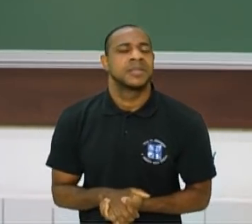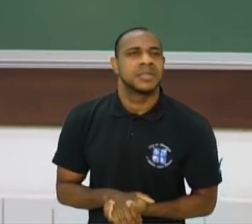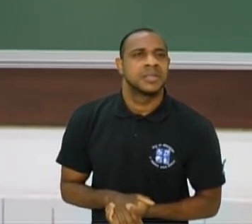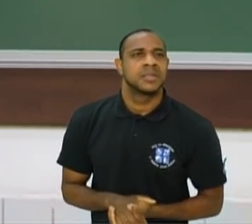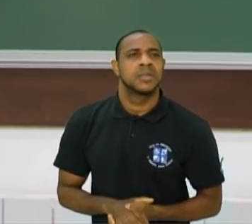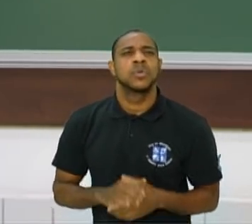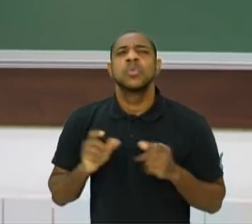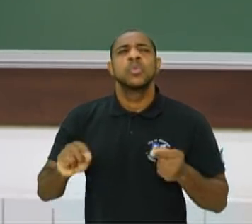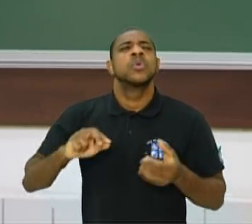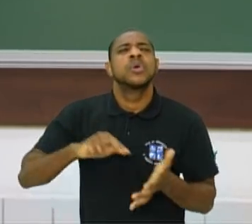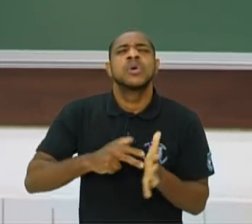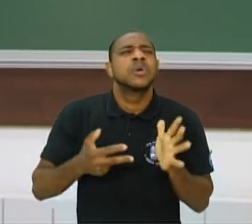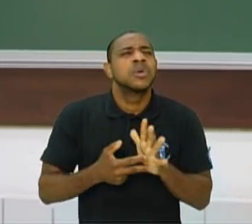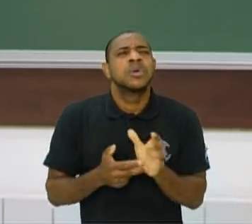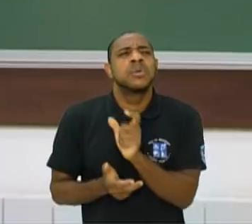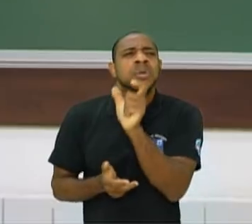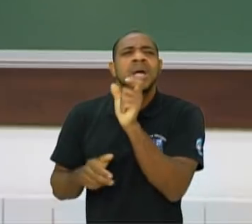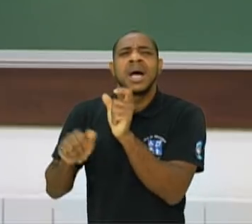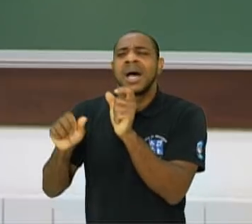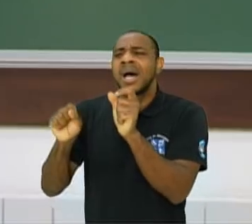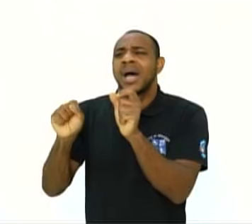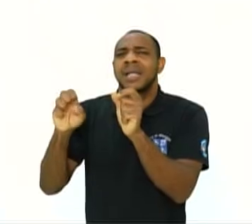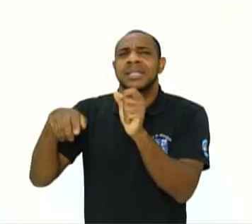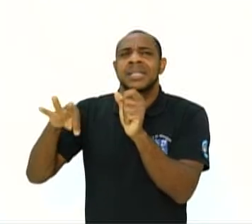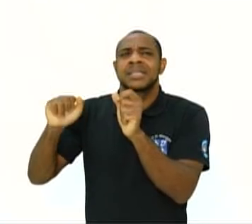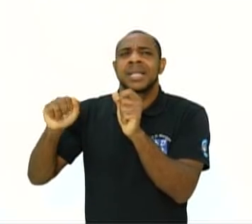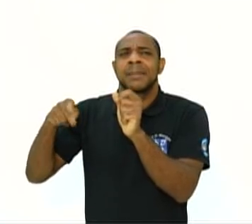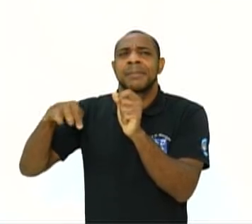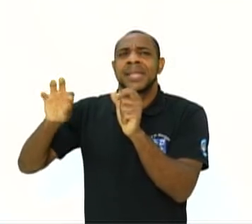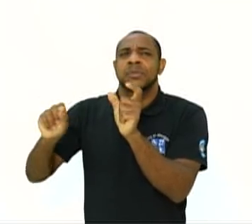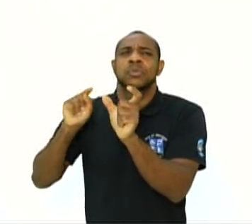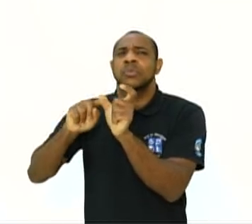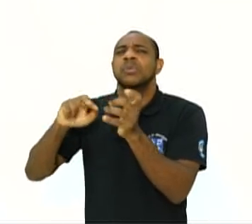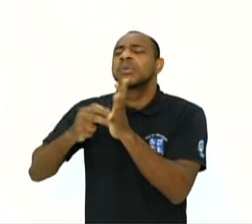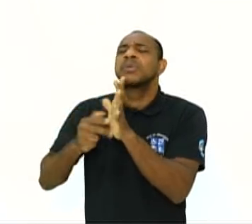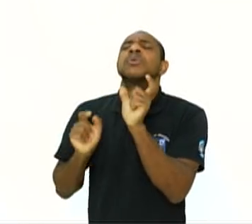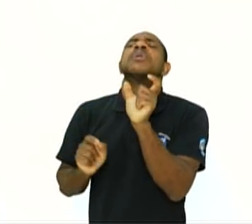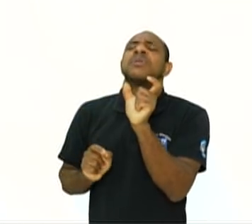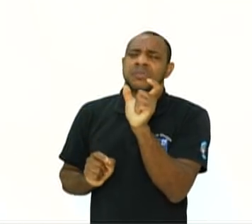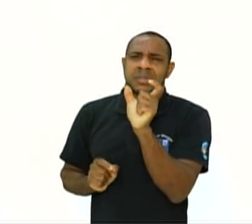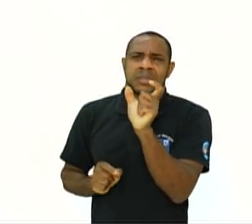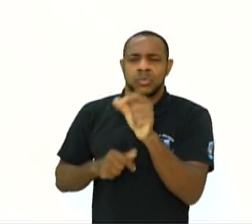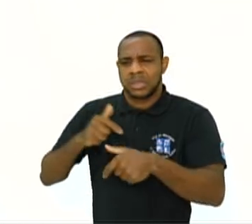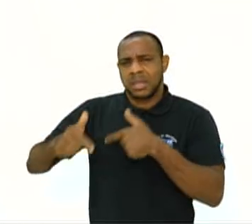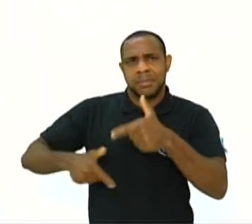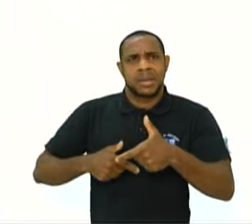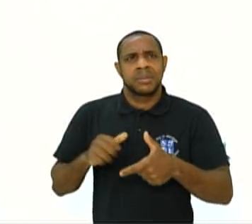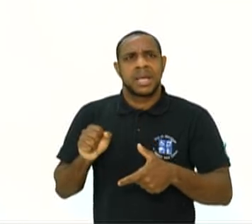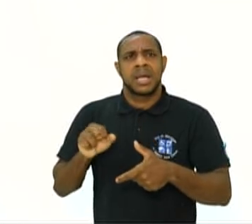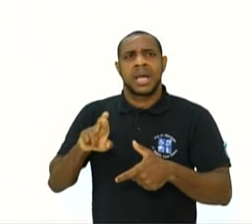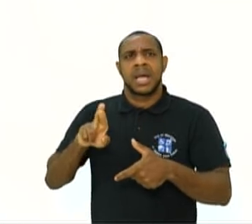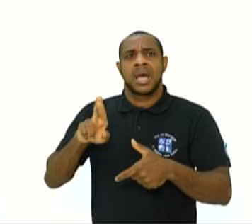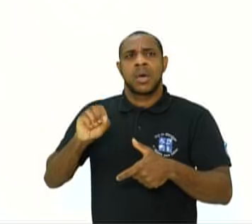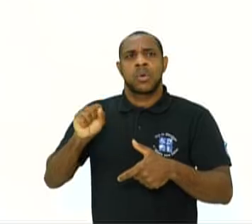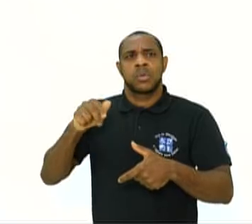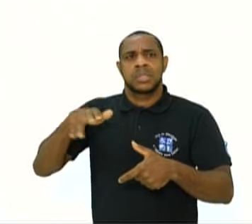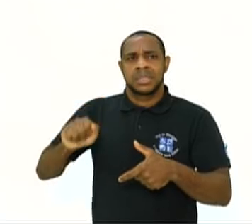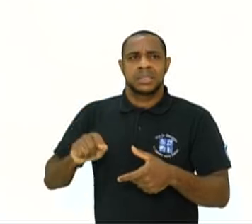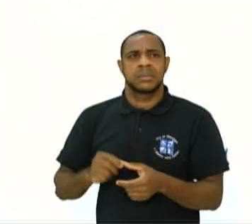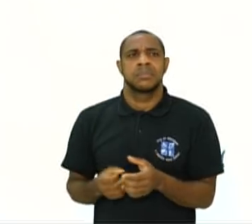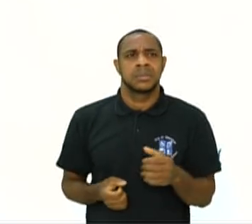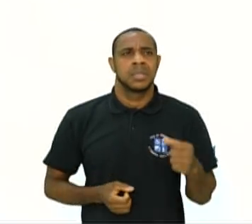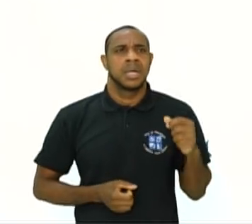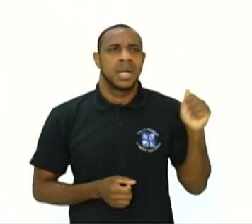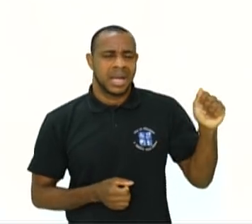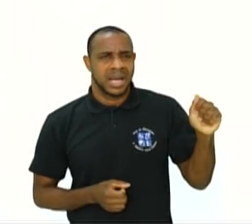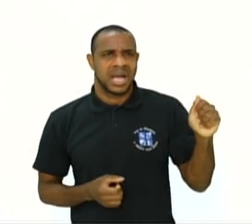O que significa o termo assentamento na arte de Rosana Paulino? Letra A, criação de raízes culturais,